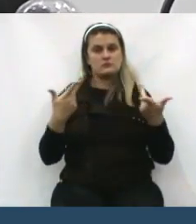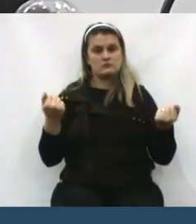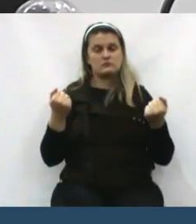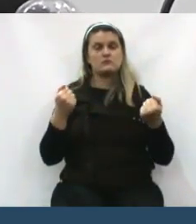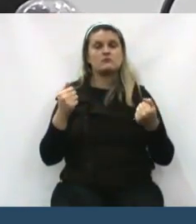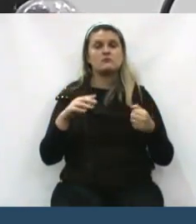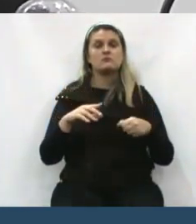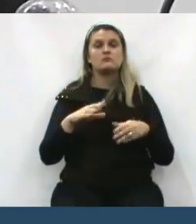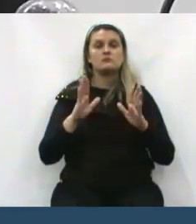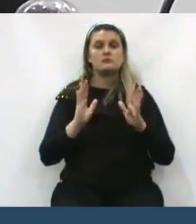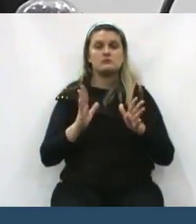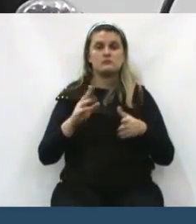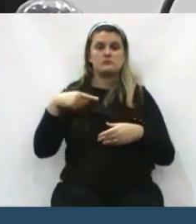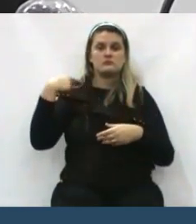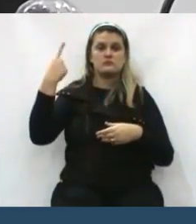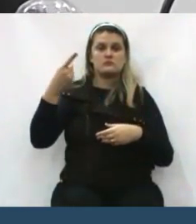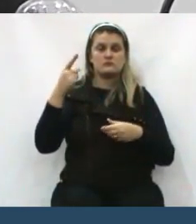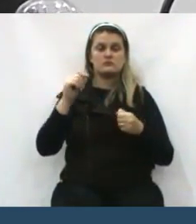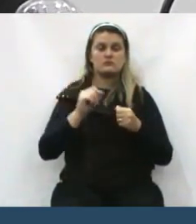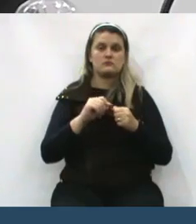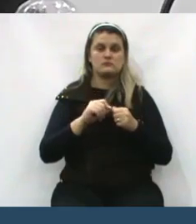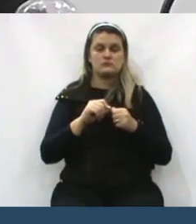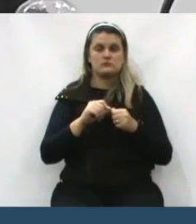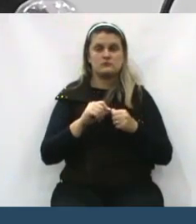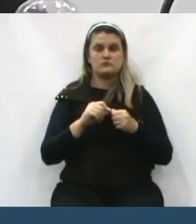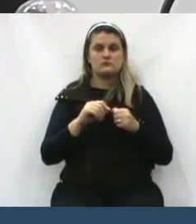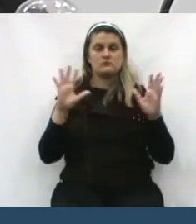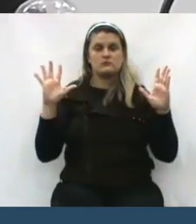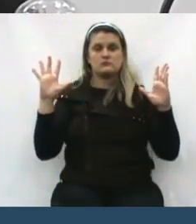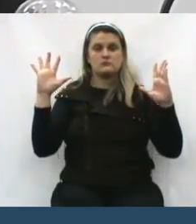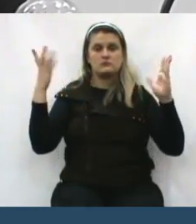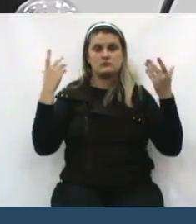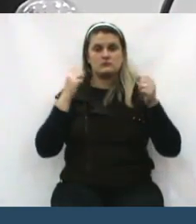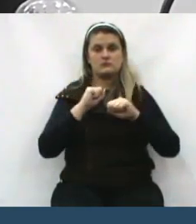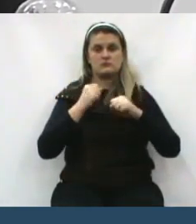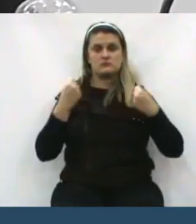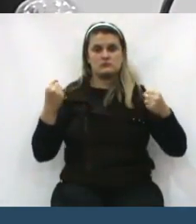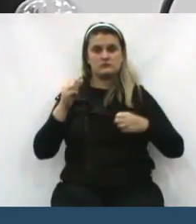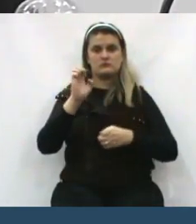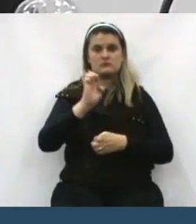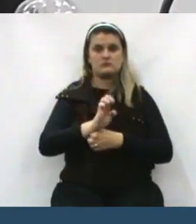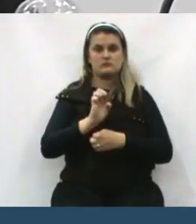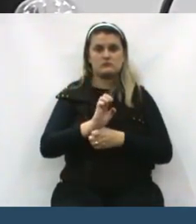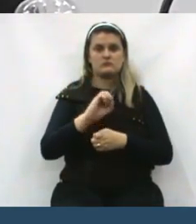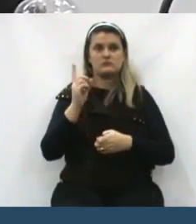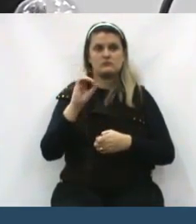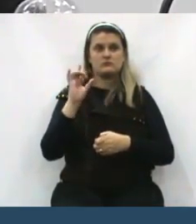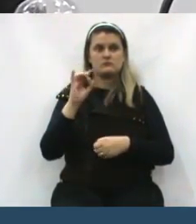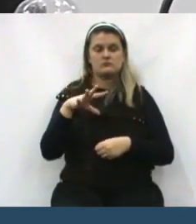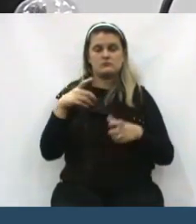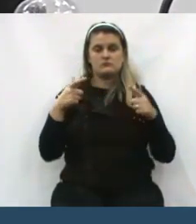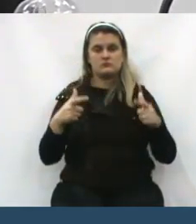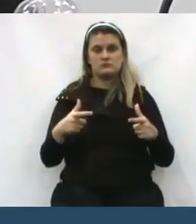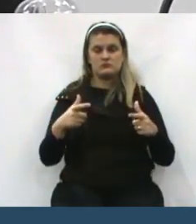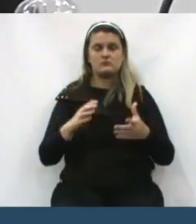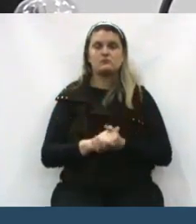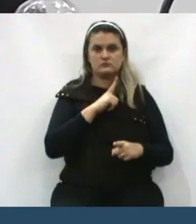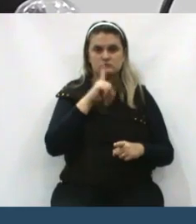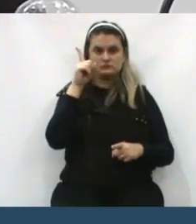né, vereador Luiz? Eu estive acompanhando em vários lugares, porque a escola estava participando também desses